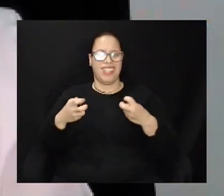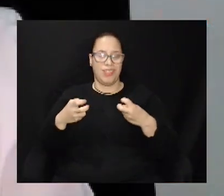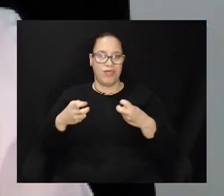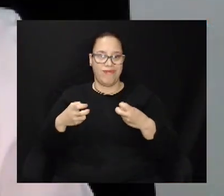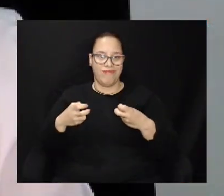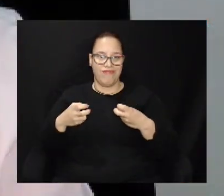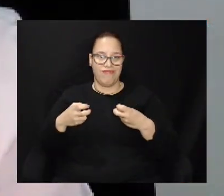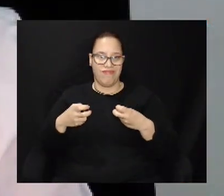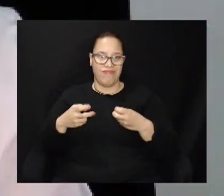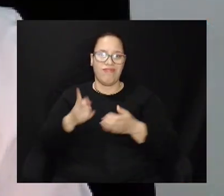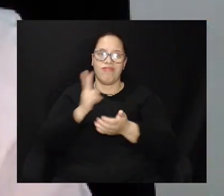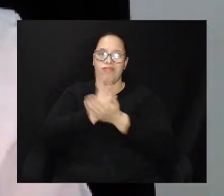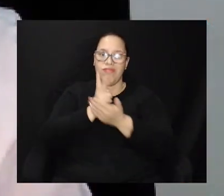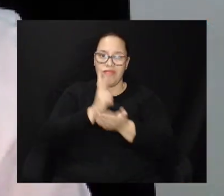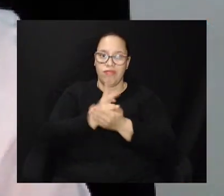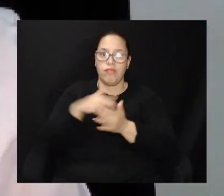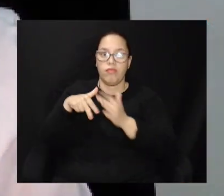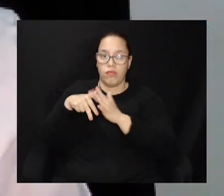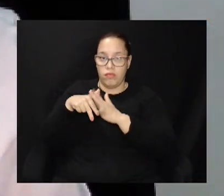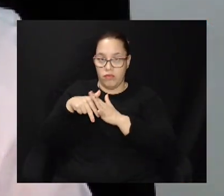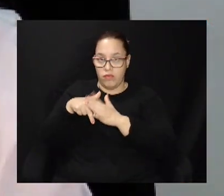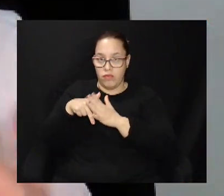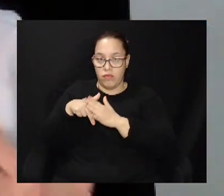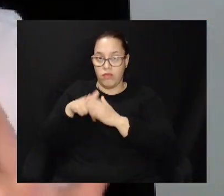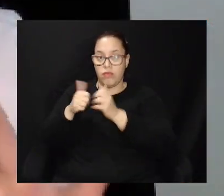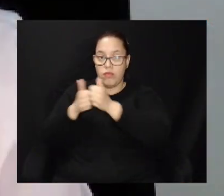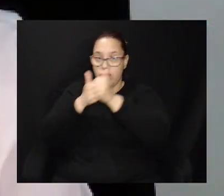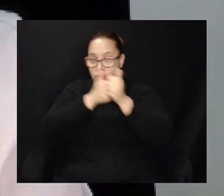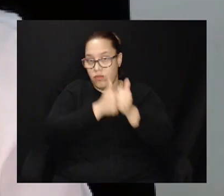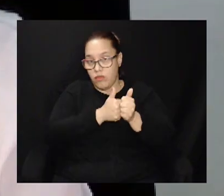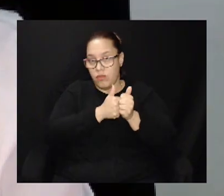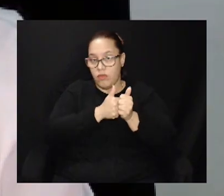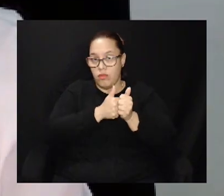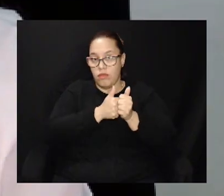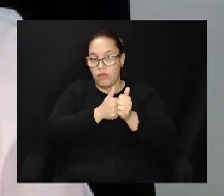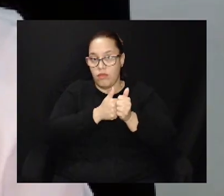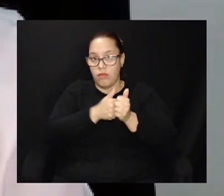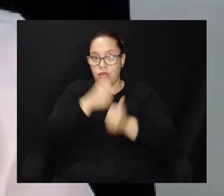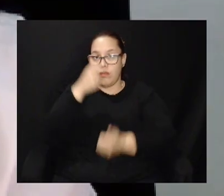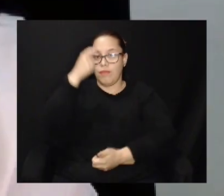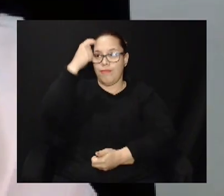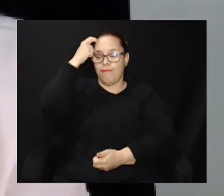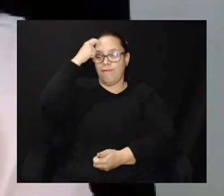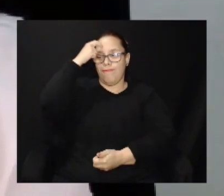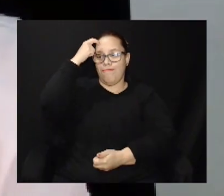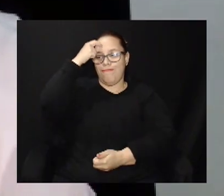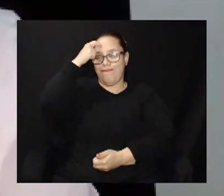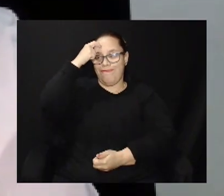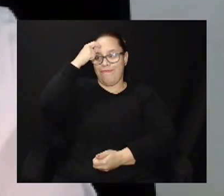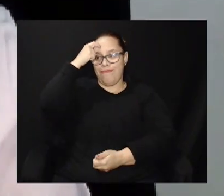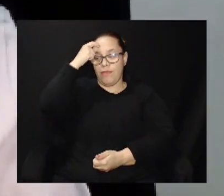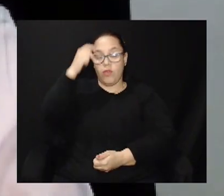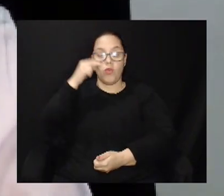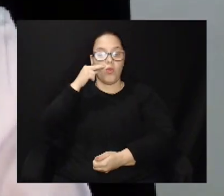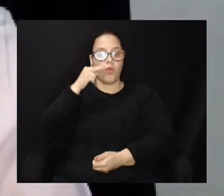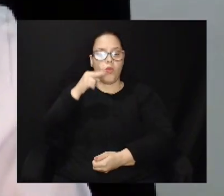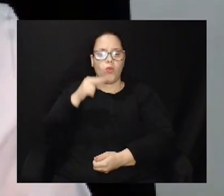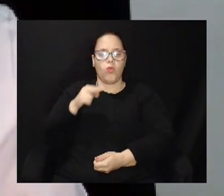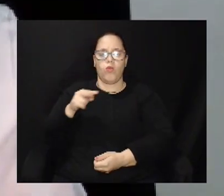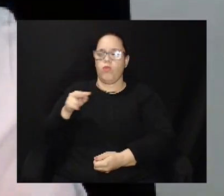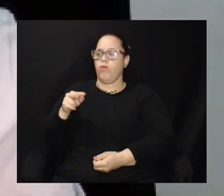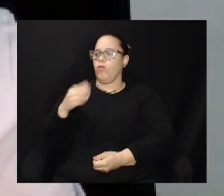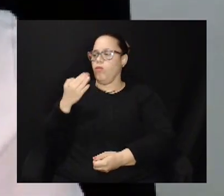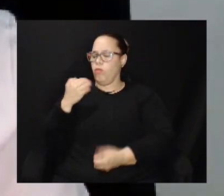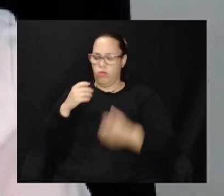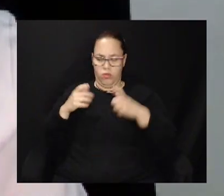falo para os pacientes, e o acompanhamento é perfeito por isso, porque traz a consciência. Então, você fica olhando mais para o que você está comendo.